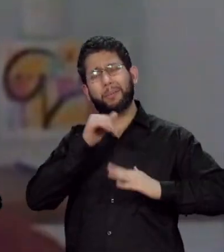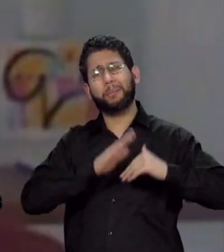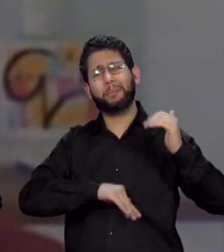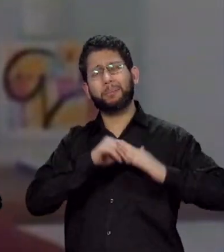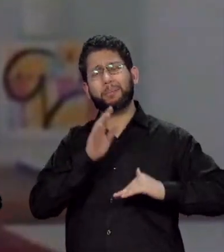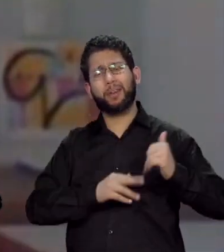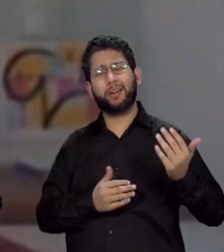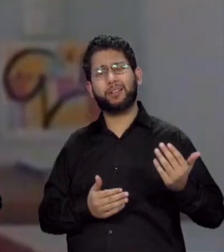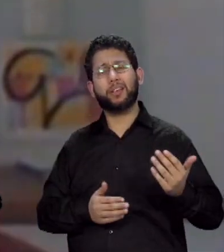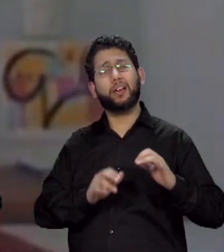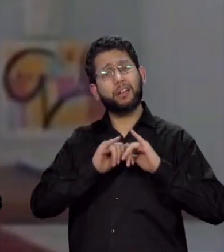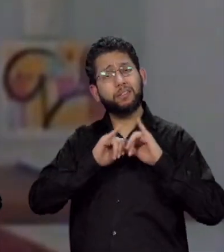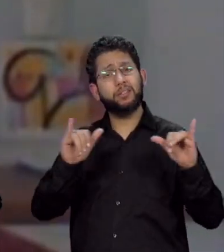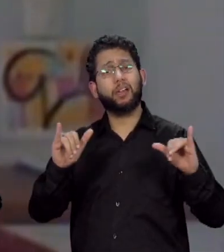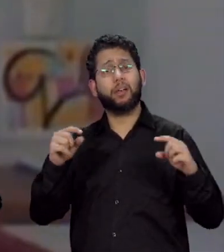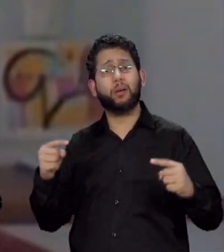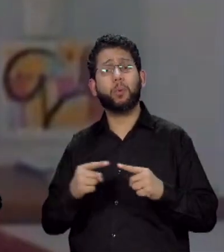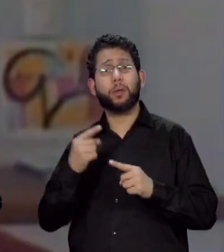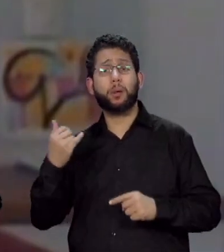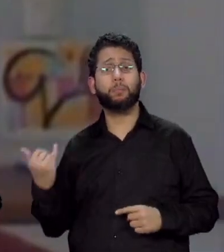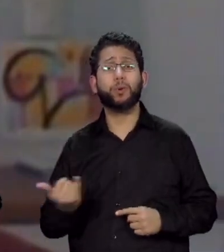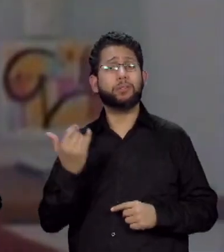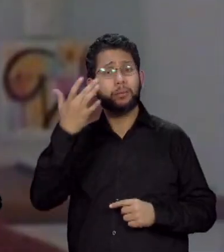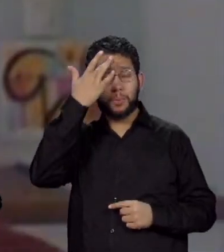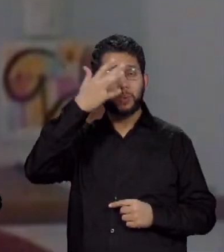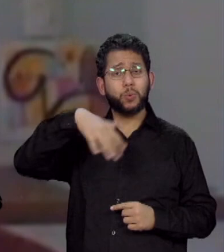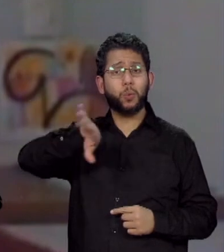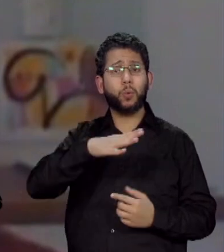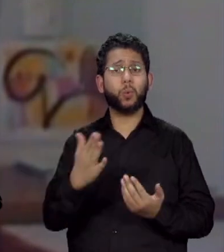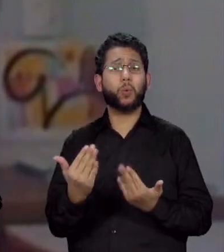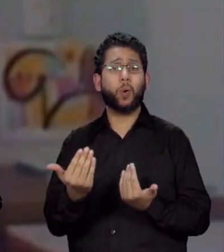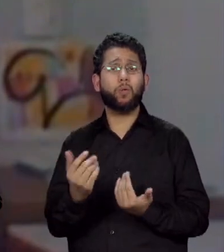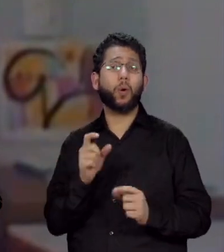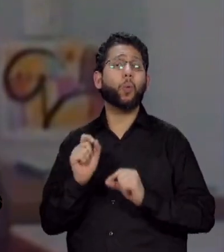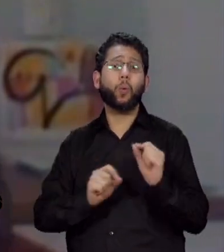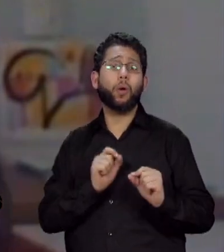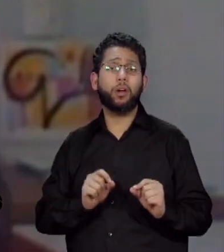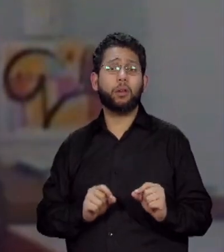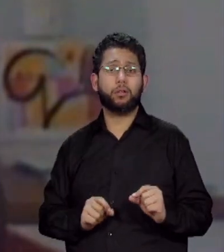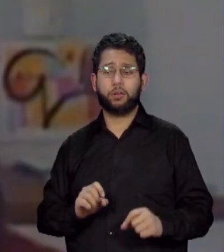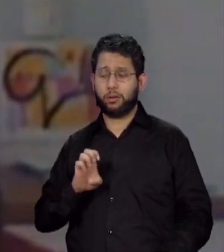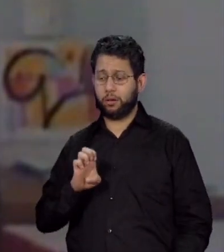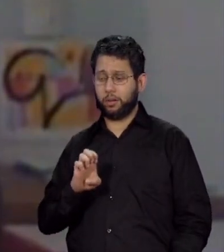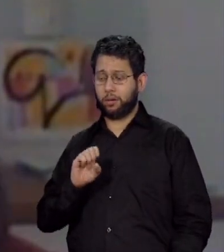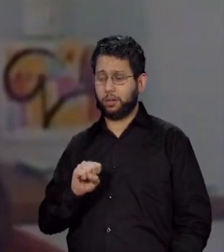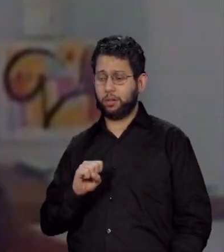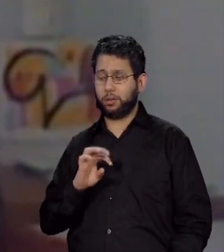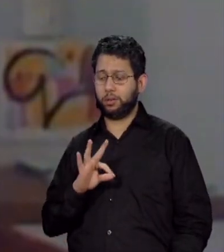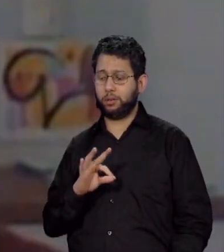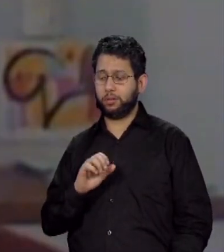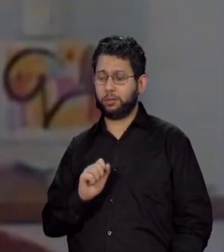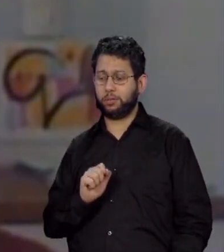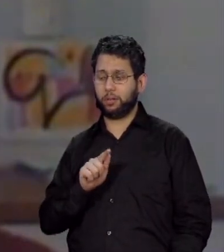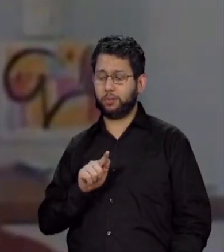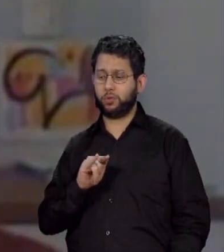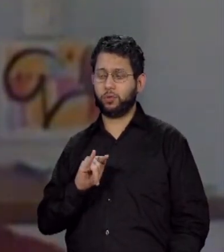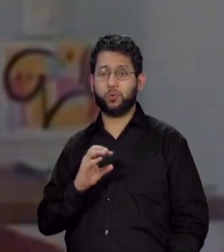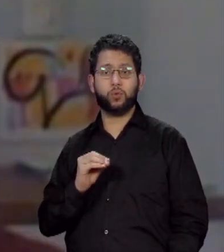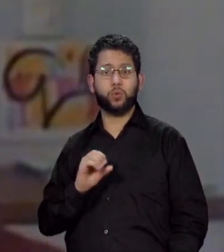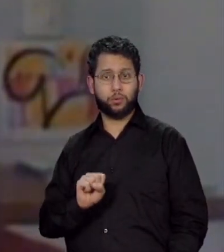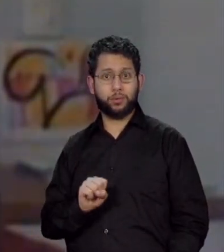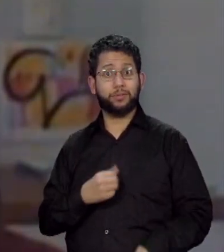aspecto muito importante para a formação desses jovens são os estágios, né? Porque vários dos cursos têm